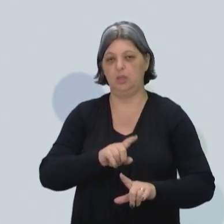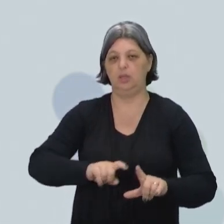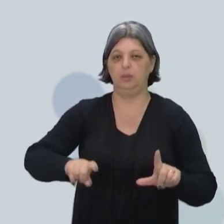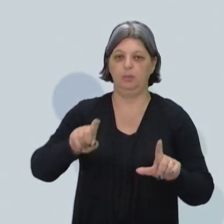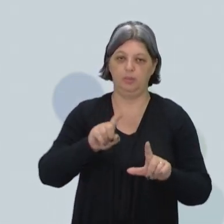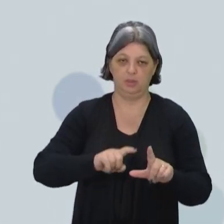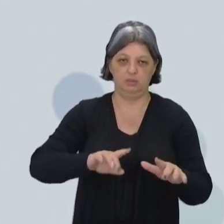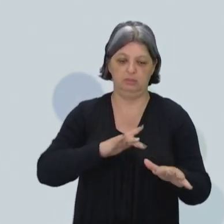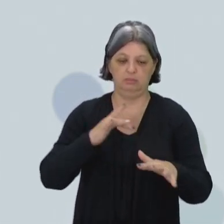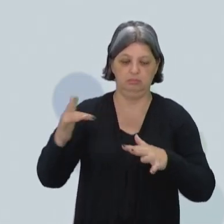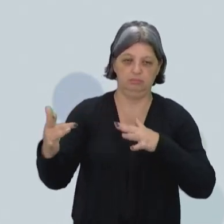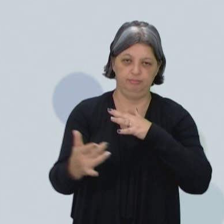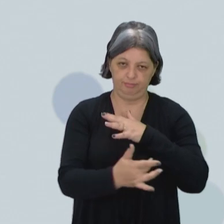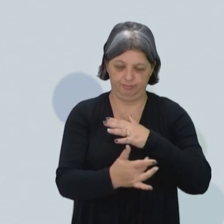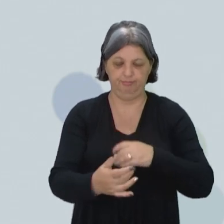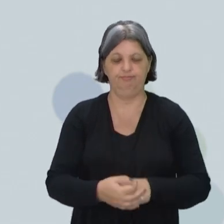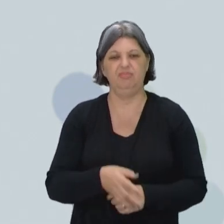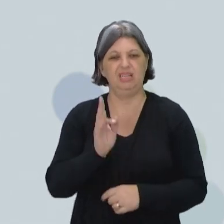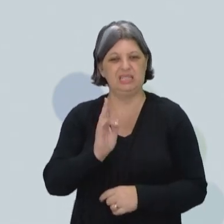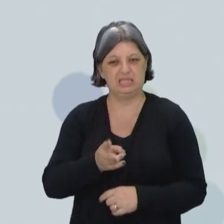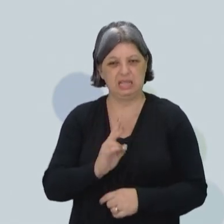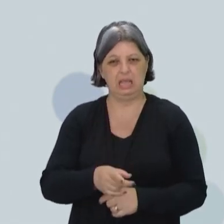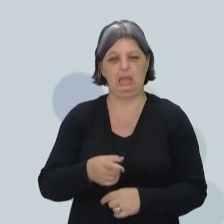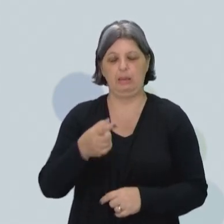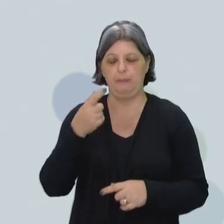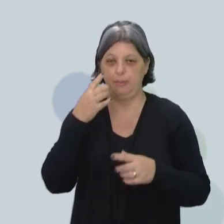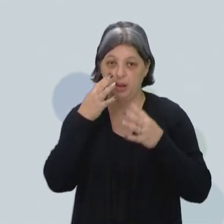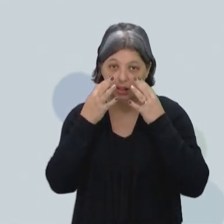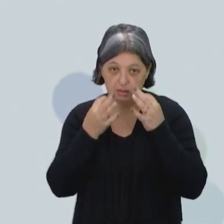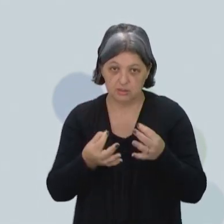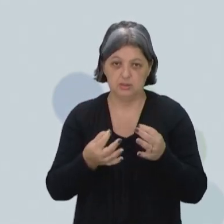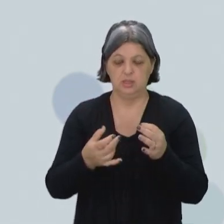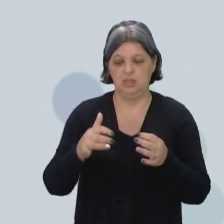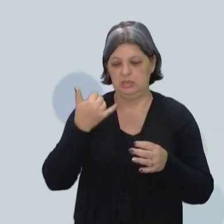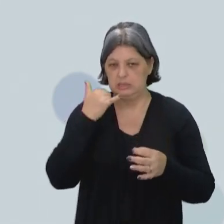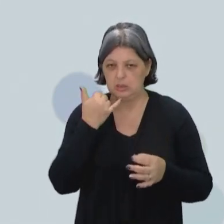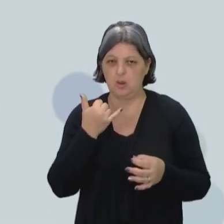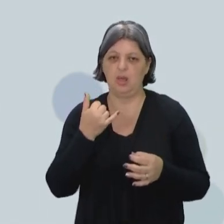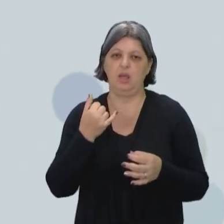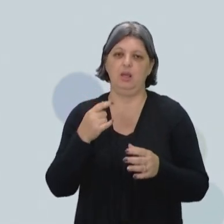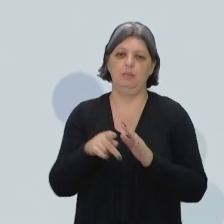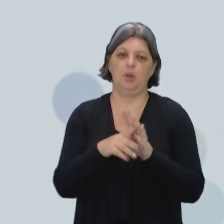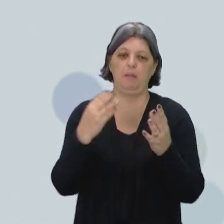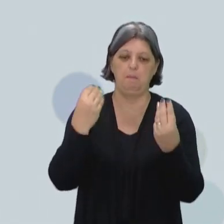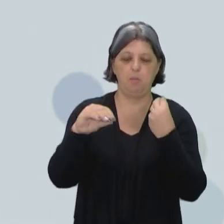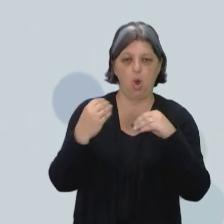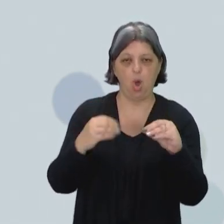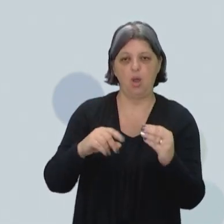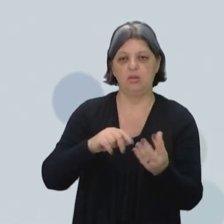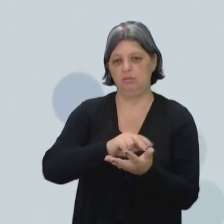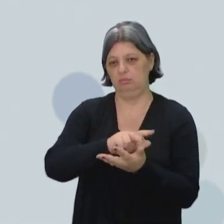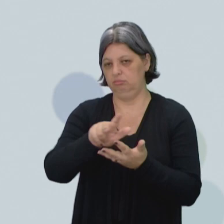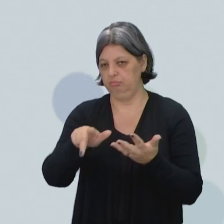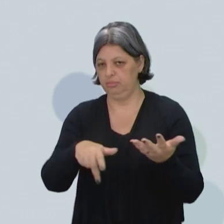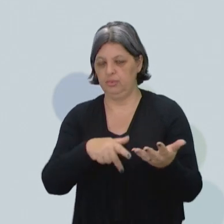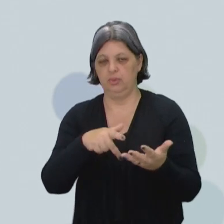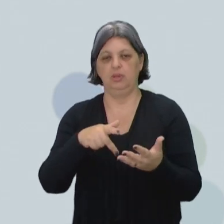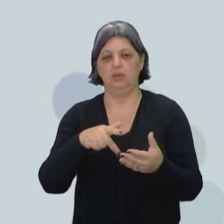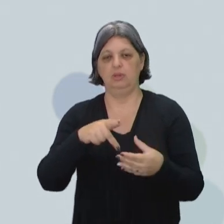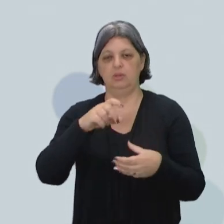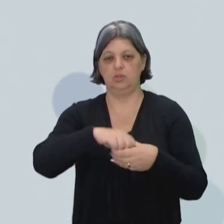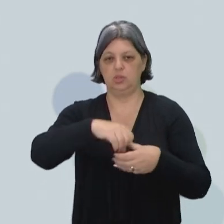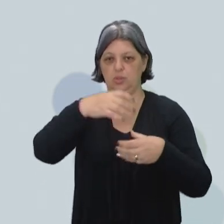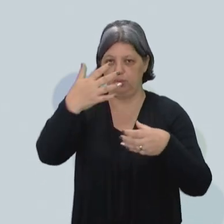não descola do celular, para quem está o tempo todo ligado nas redes sociais, acessando os blogs, todo tipo de conteúdo na internet.